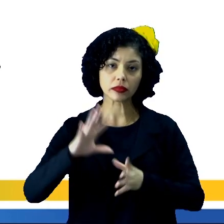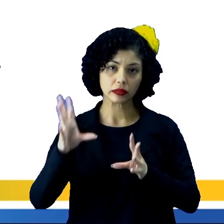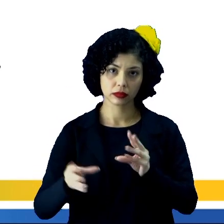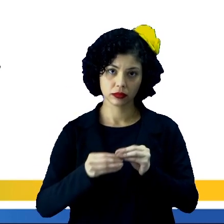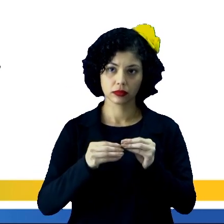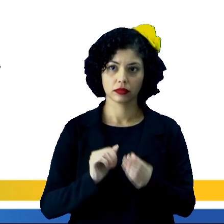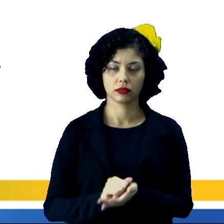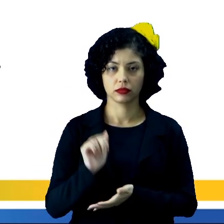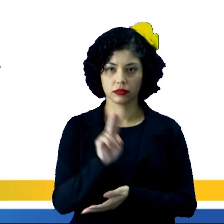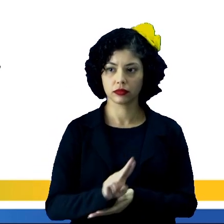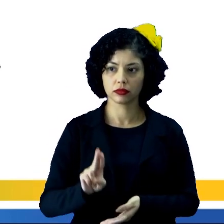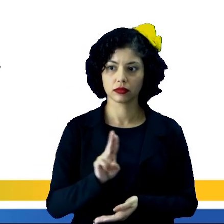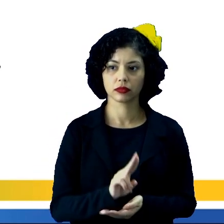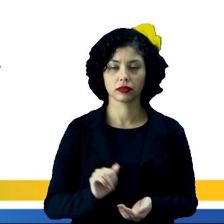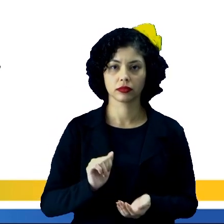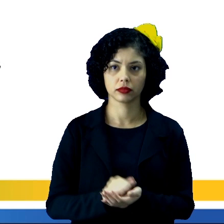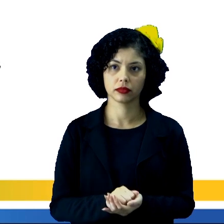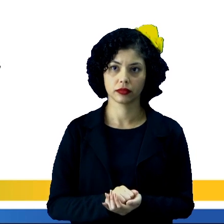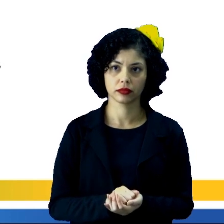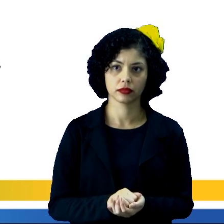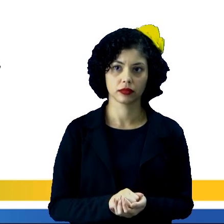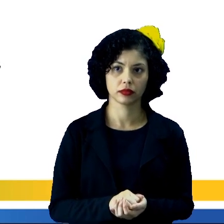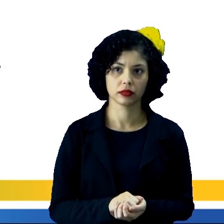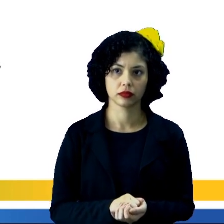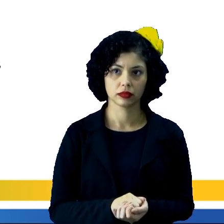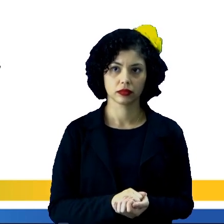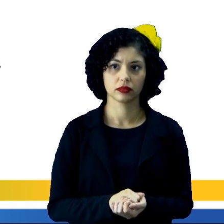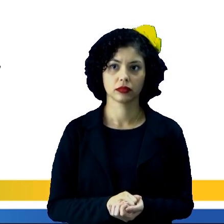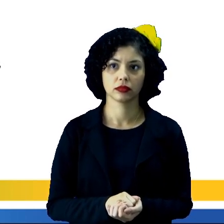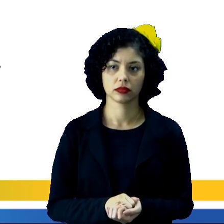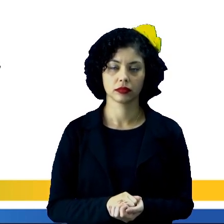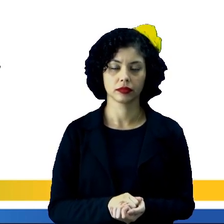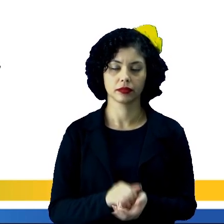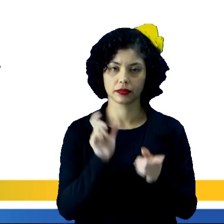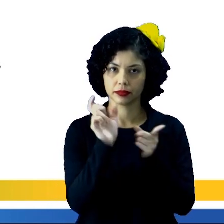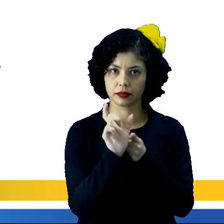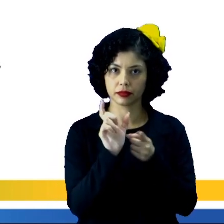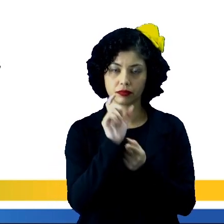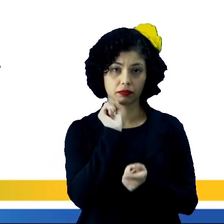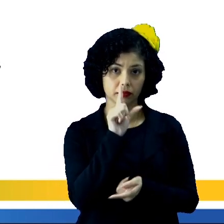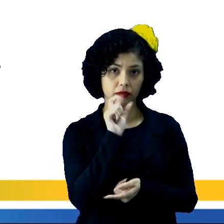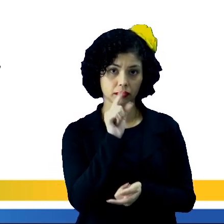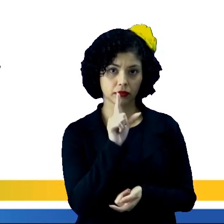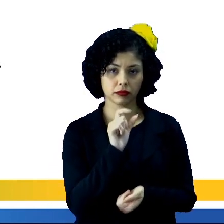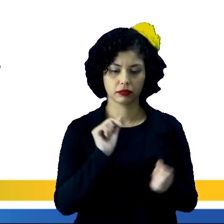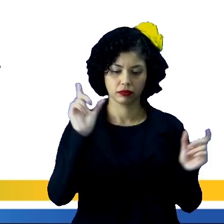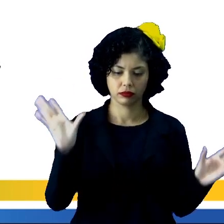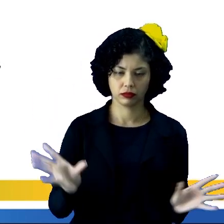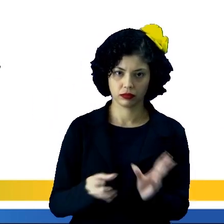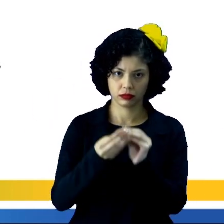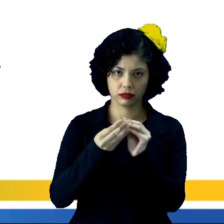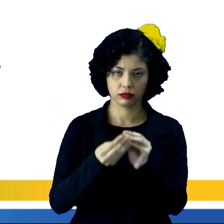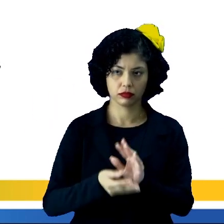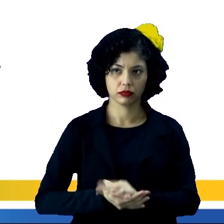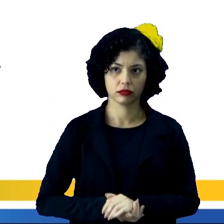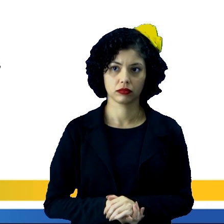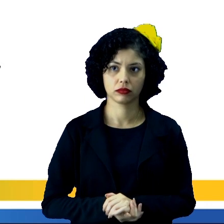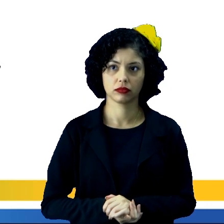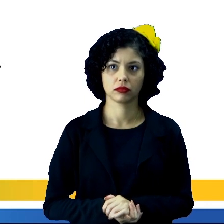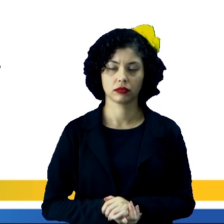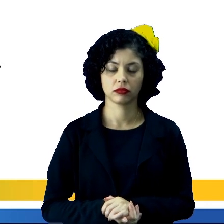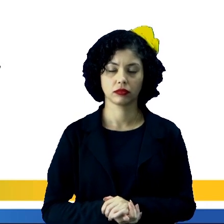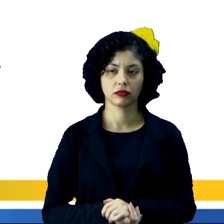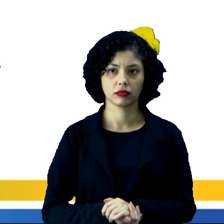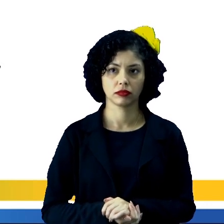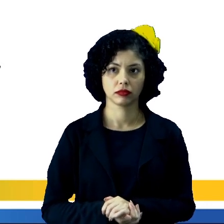Complete as sentenças usando os seguintes linkers. And, moreover, but, therefore, unless, so